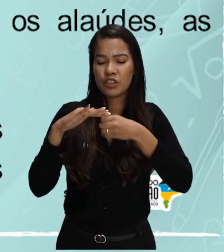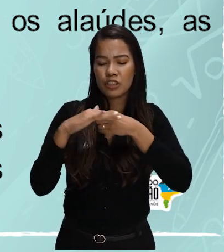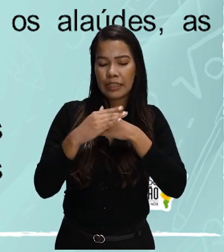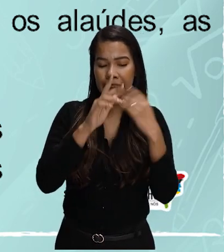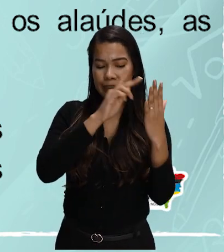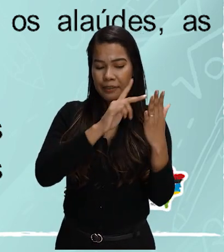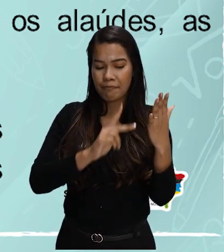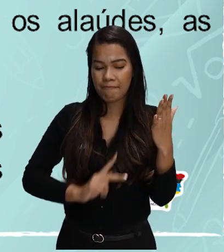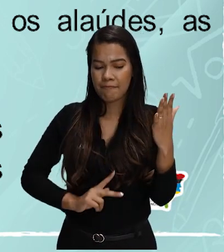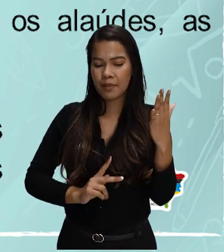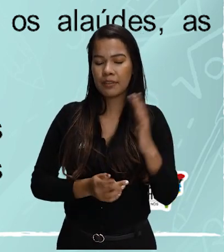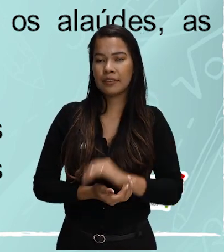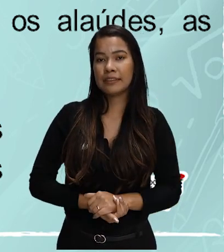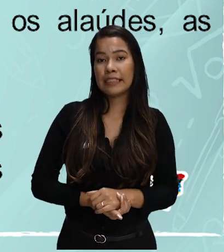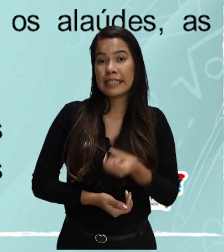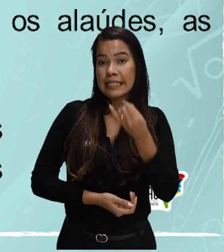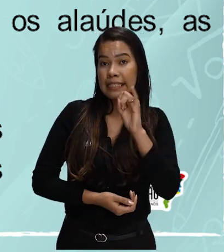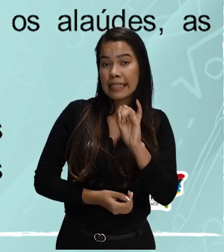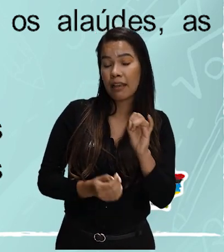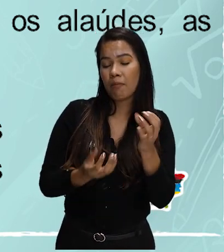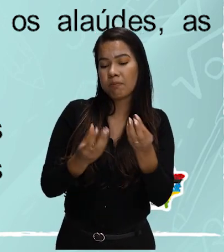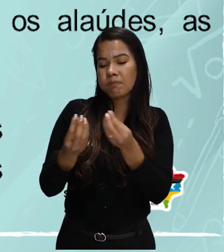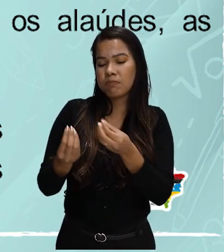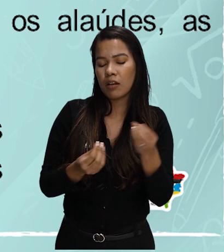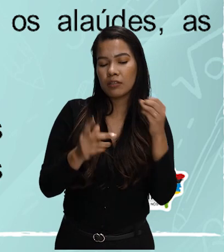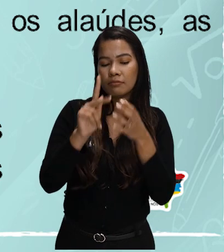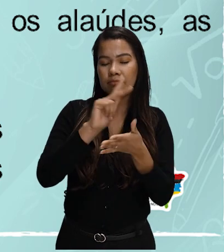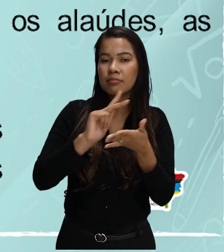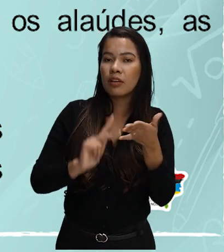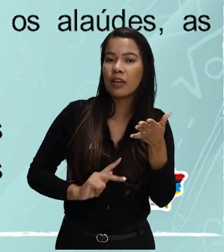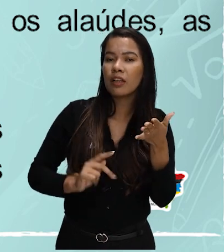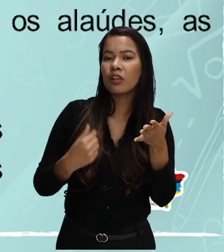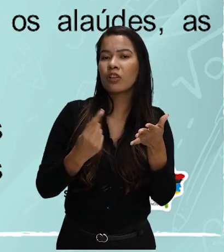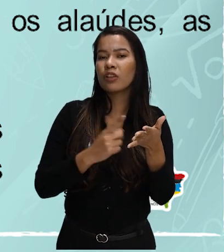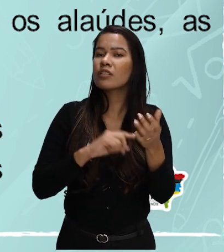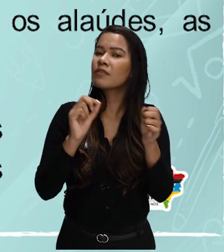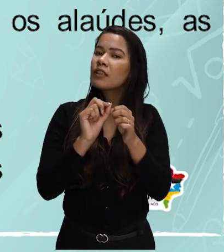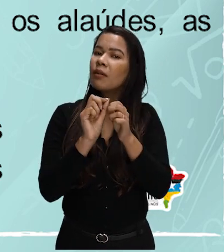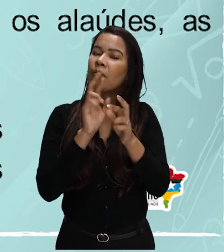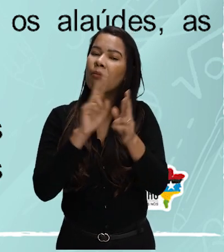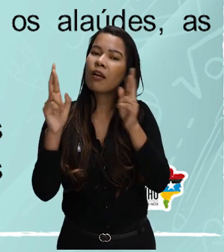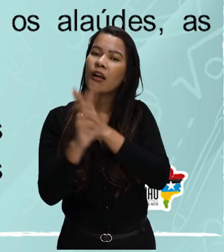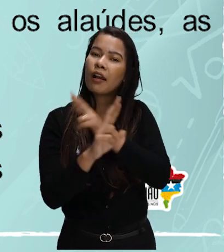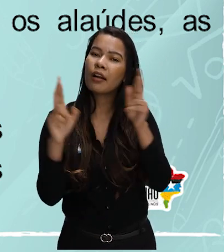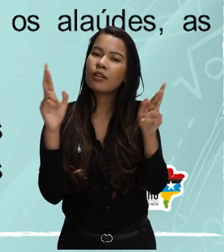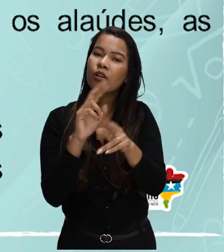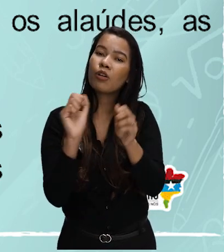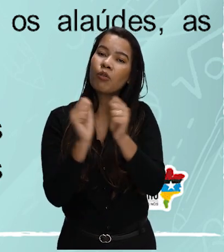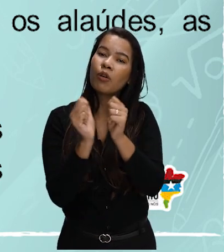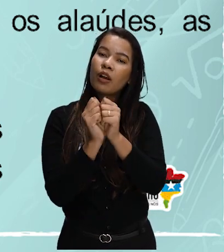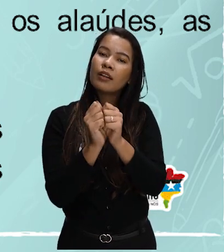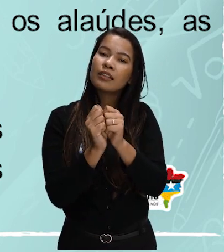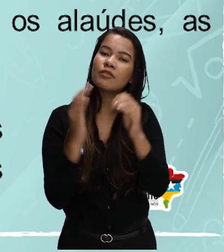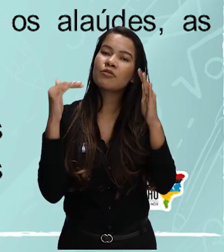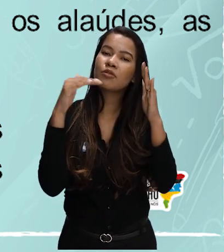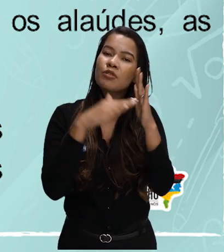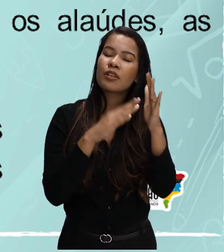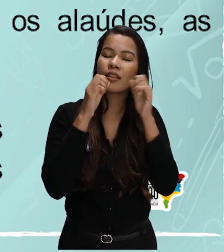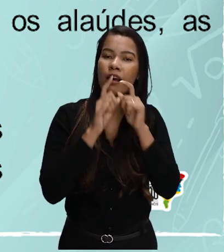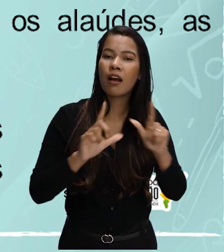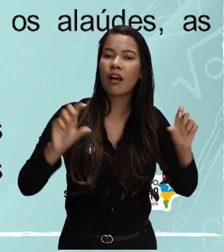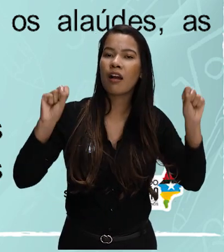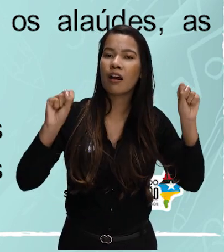de poesia. Se é cheia de poesia, vamos fazer aqui um link com as funções da linguagem, função poética,